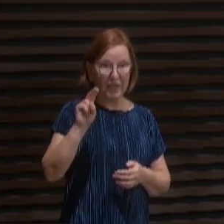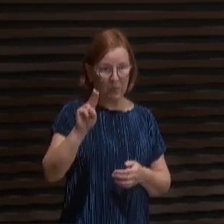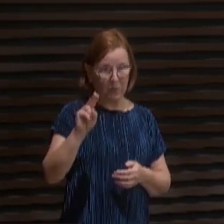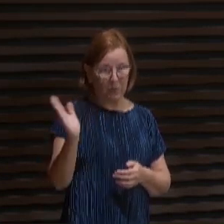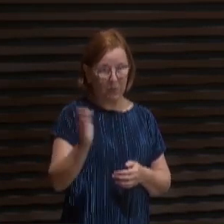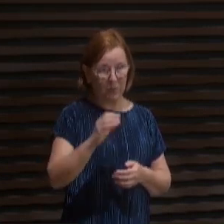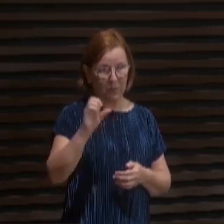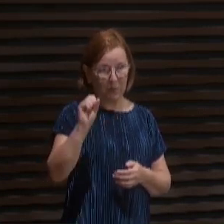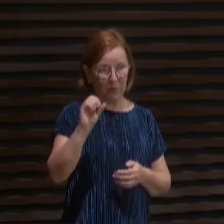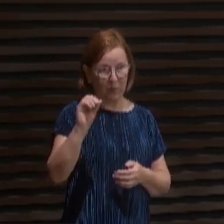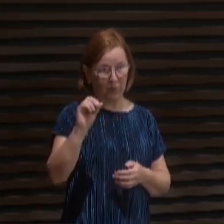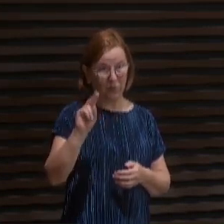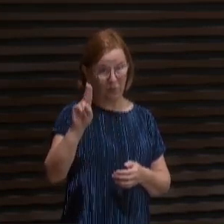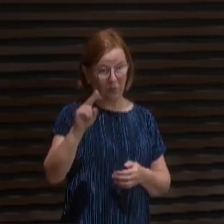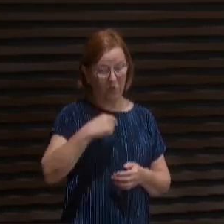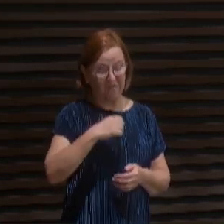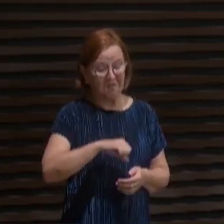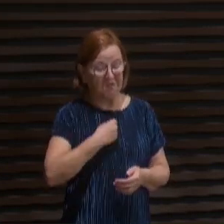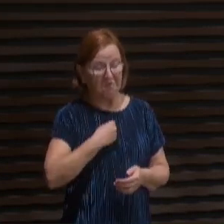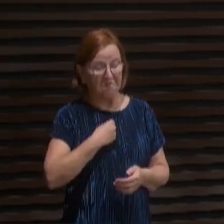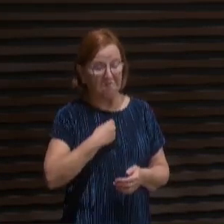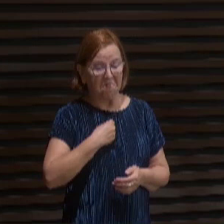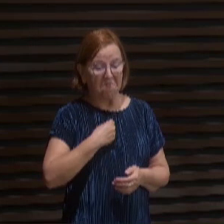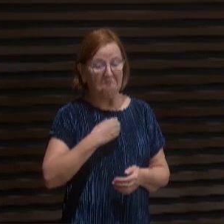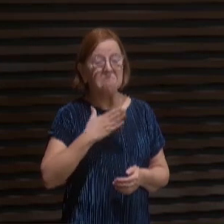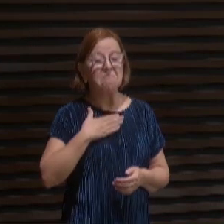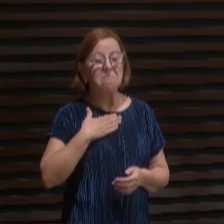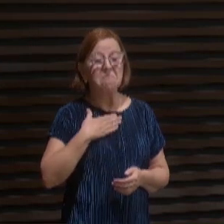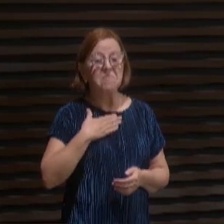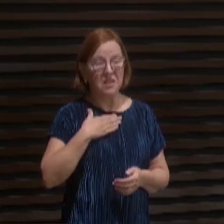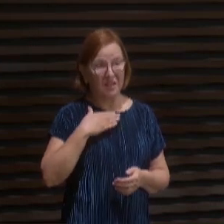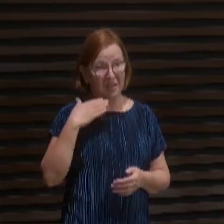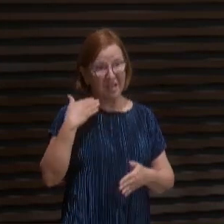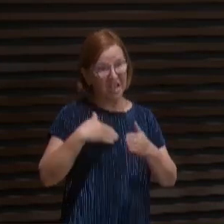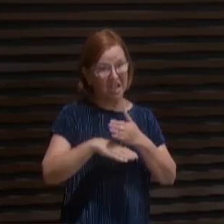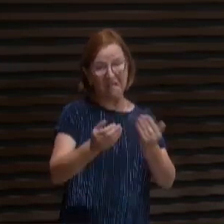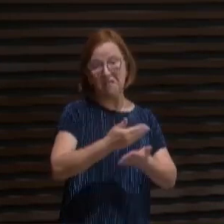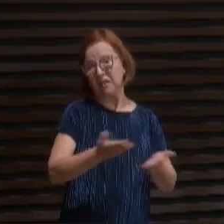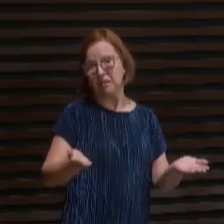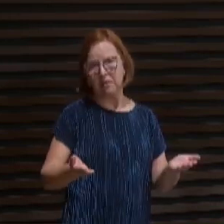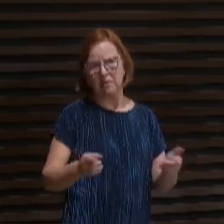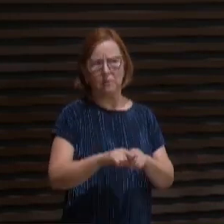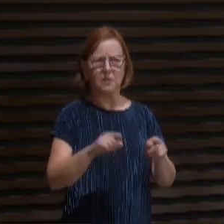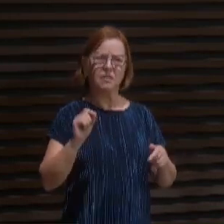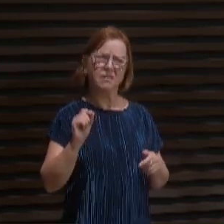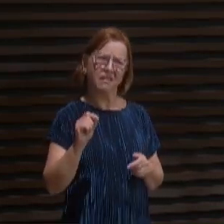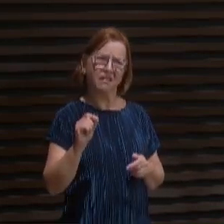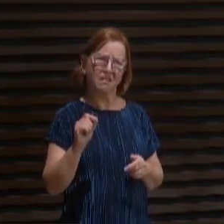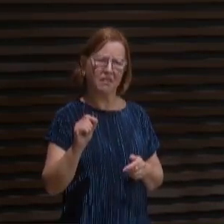mais sem sentido. Eu sou. Mas quem é o eu sou? Pois